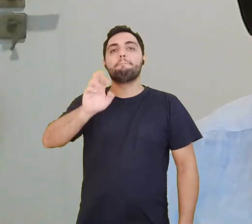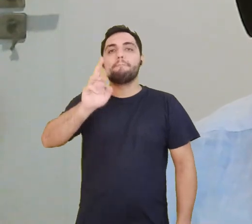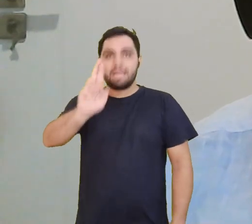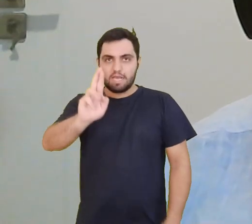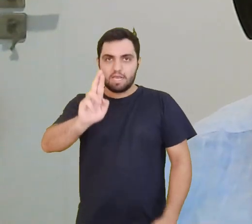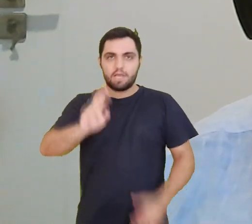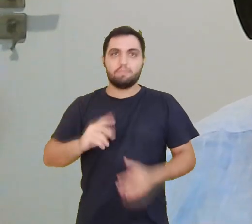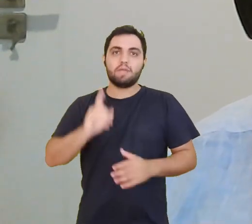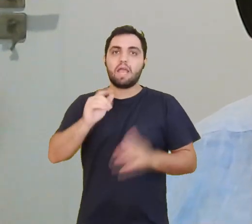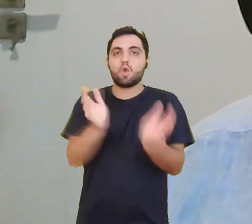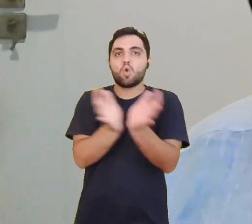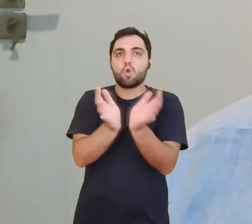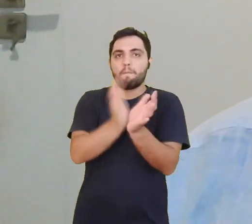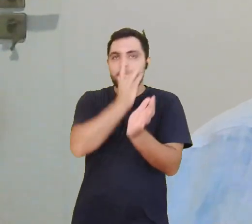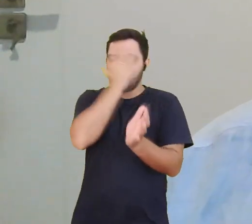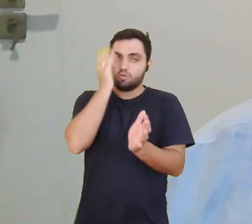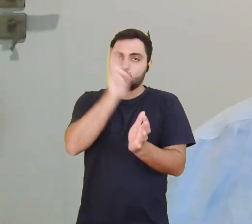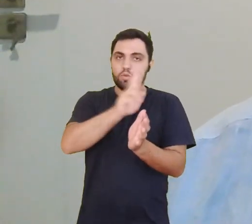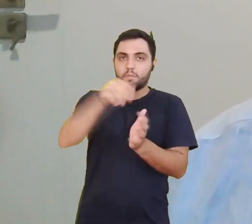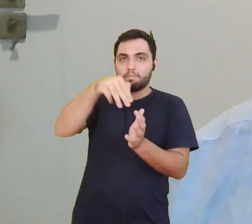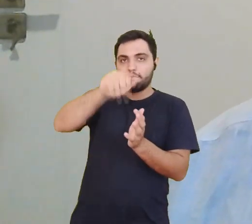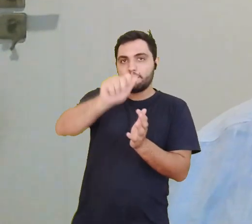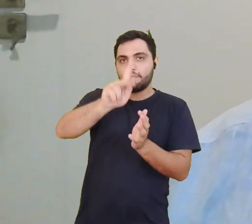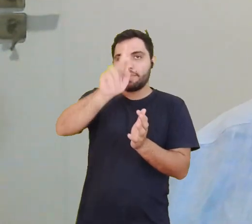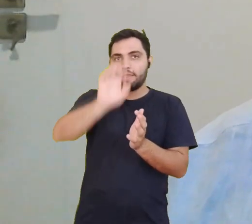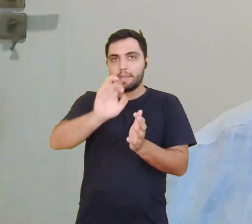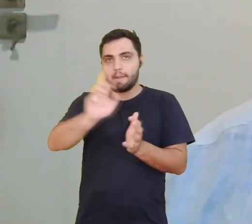movimento em que as pessoas